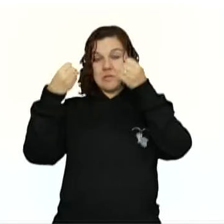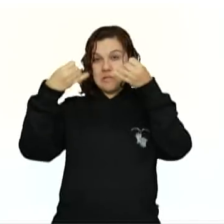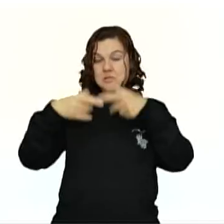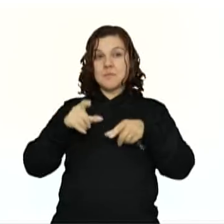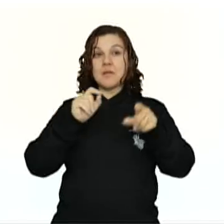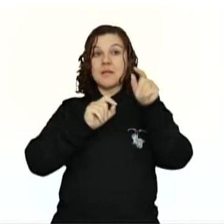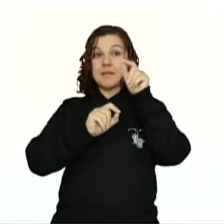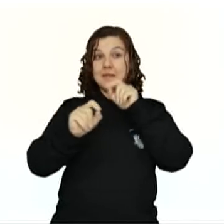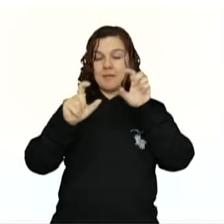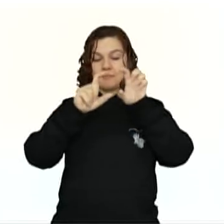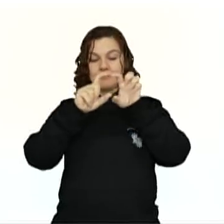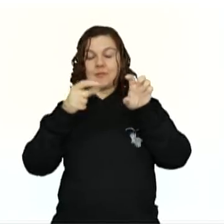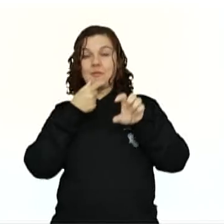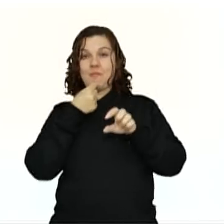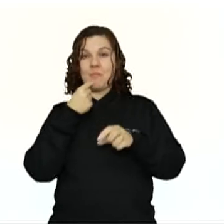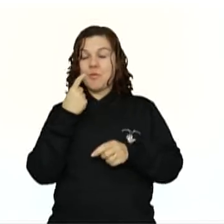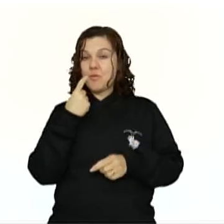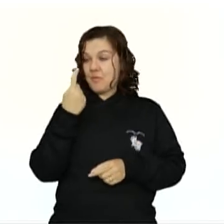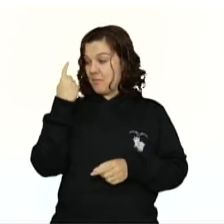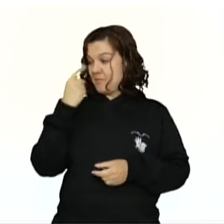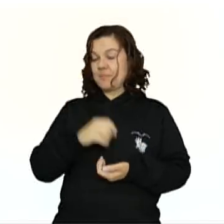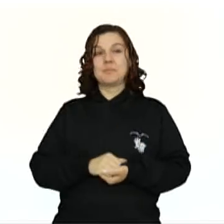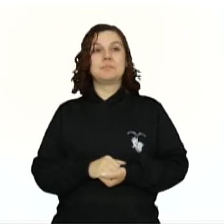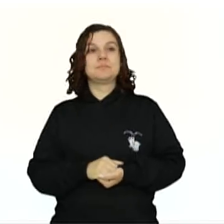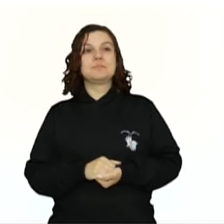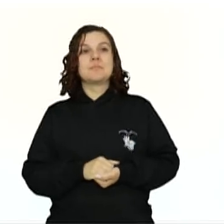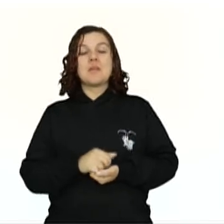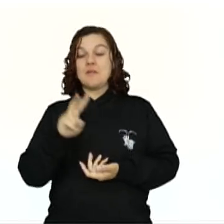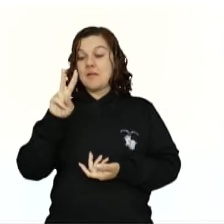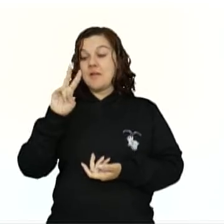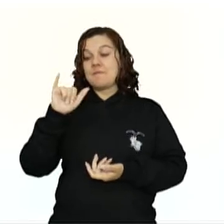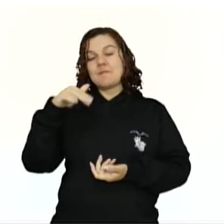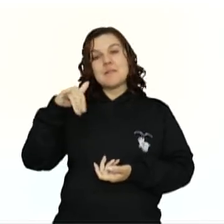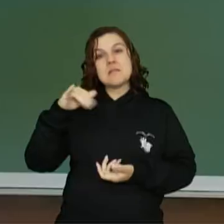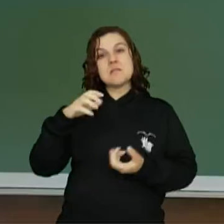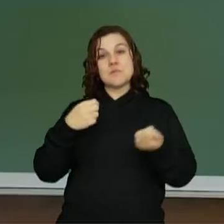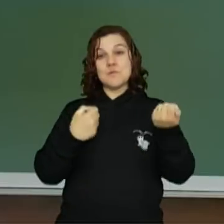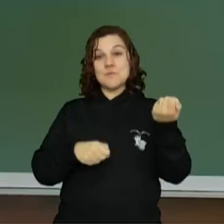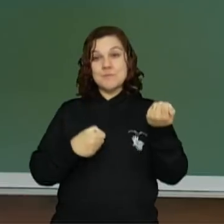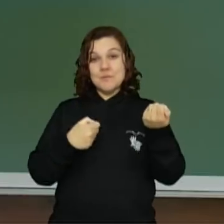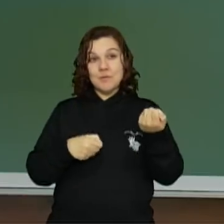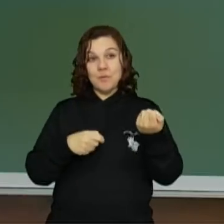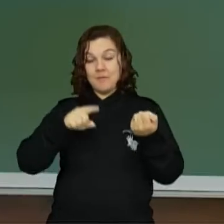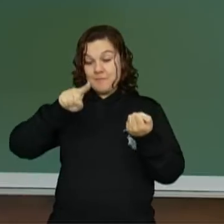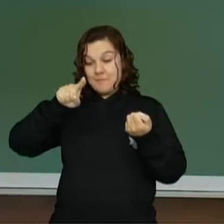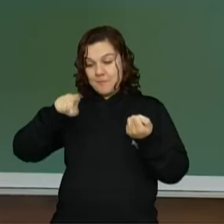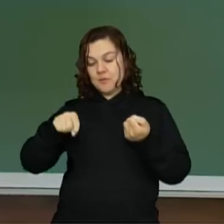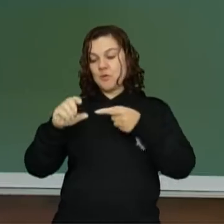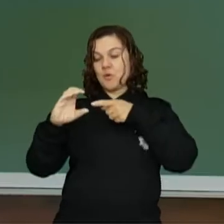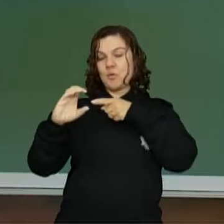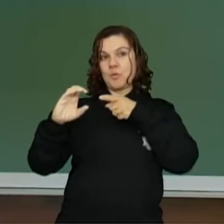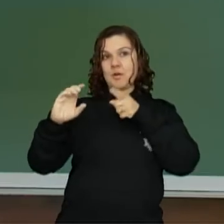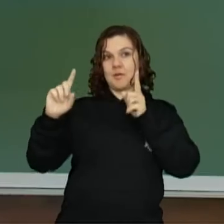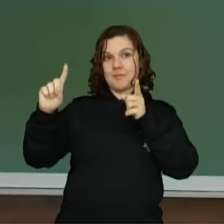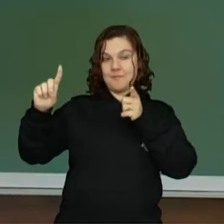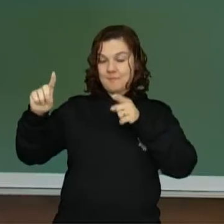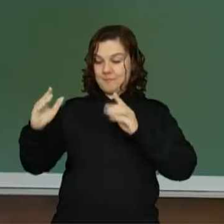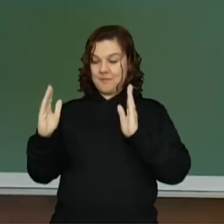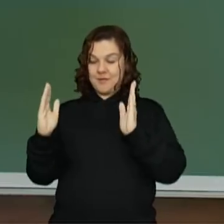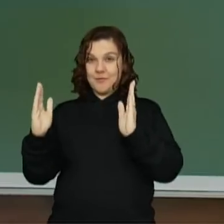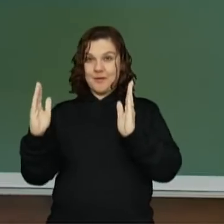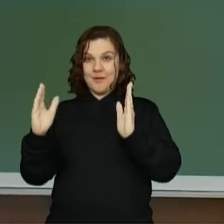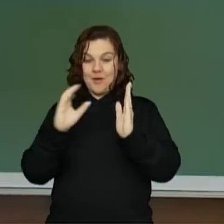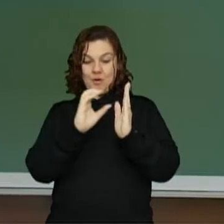Moraes. Voltando lá na telinha anterior, Vinícius de Moraes, vírgula, vírgula,